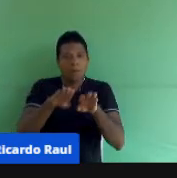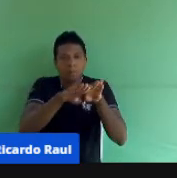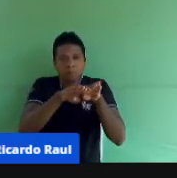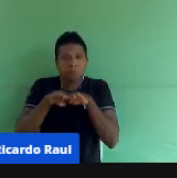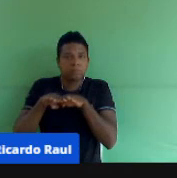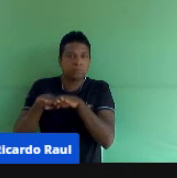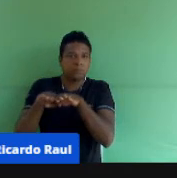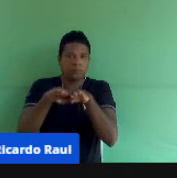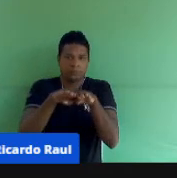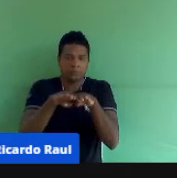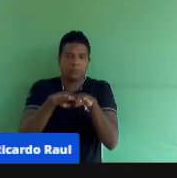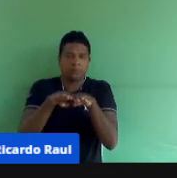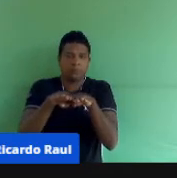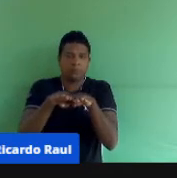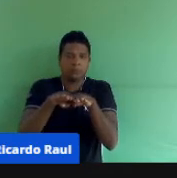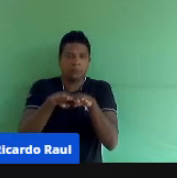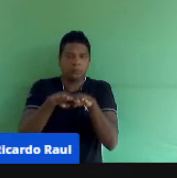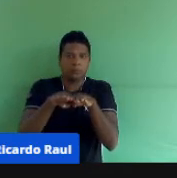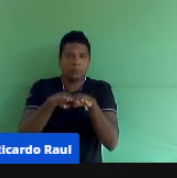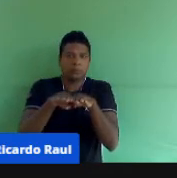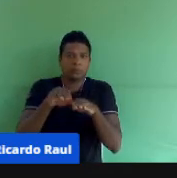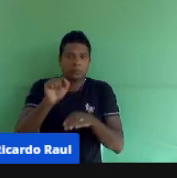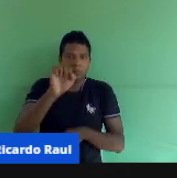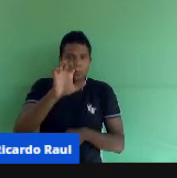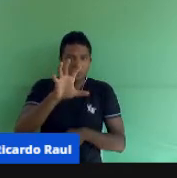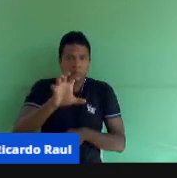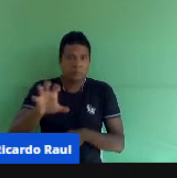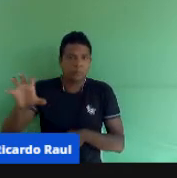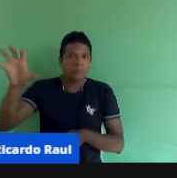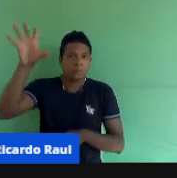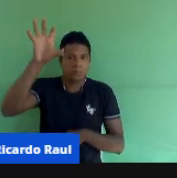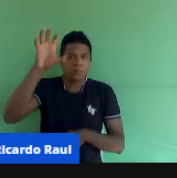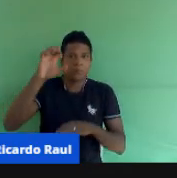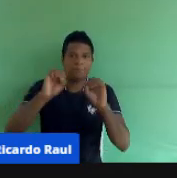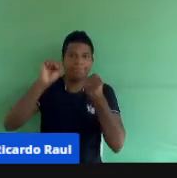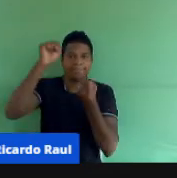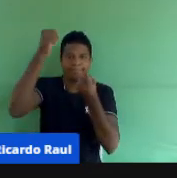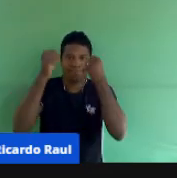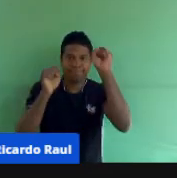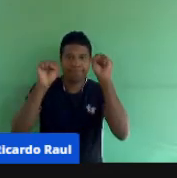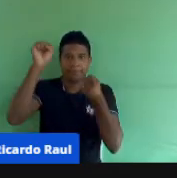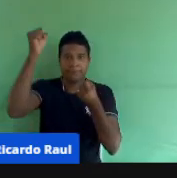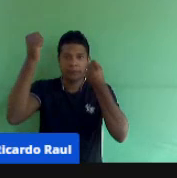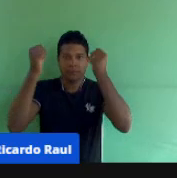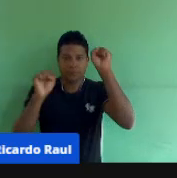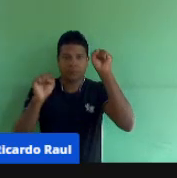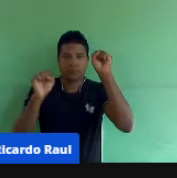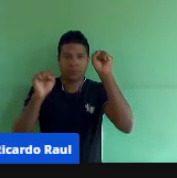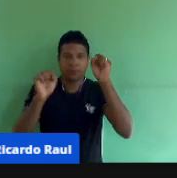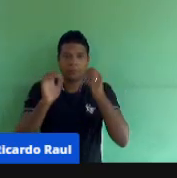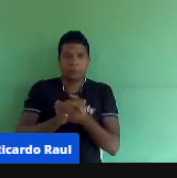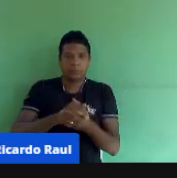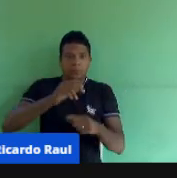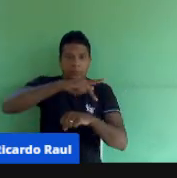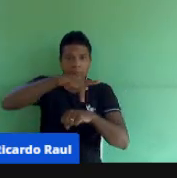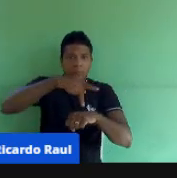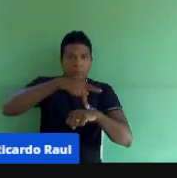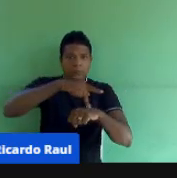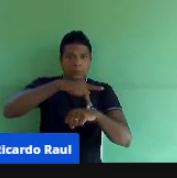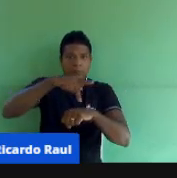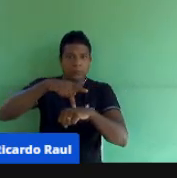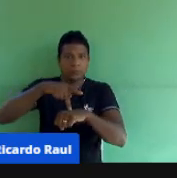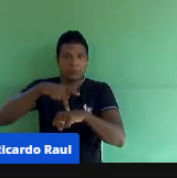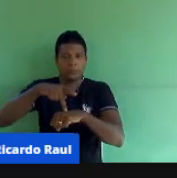padrão que o europeu seguiu, né, de industrialização, os países, vamos dizer, do